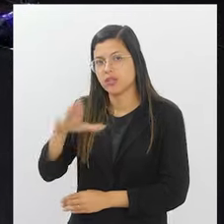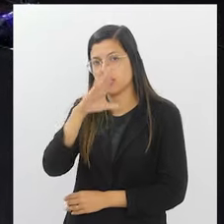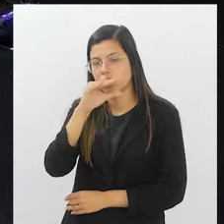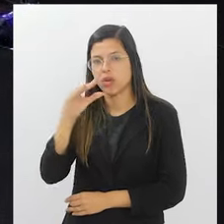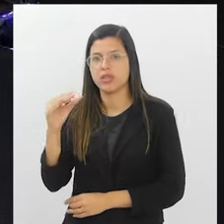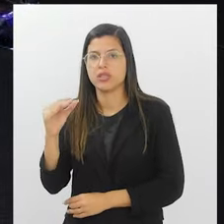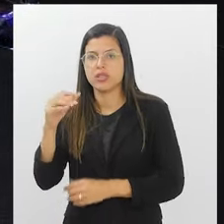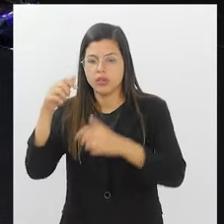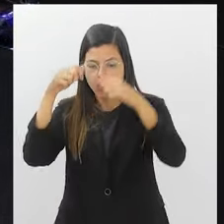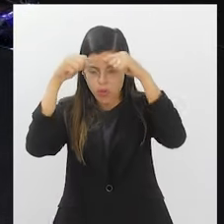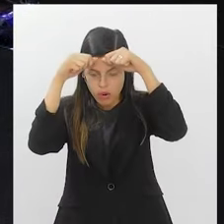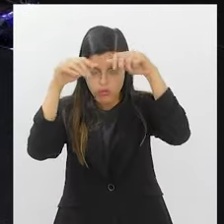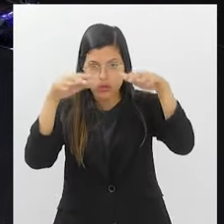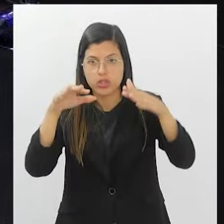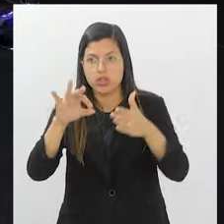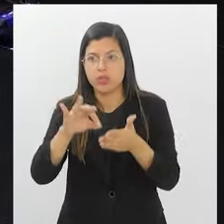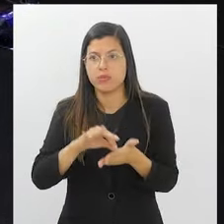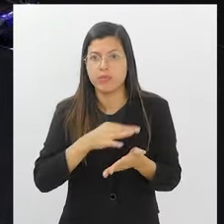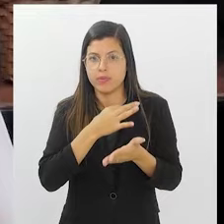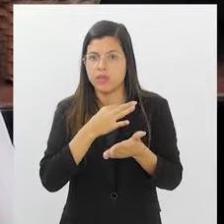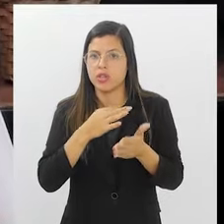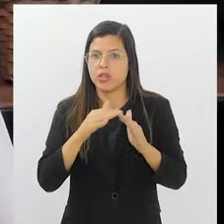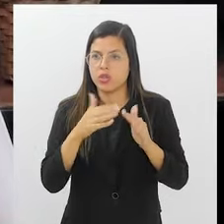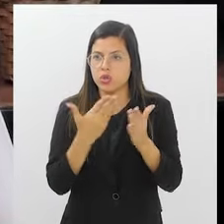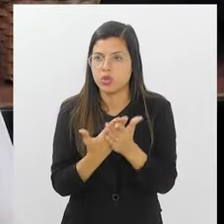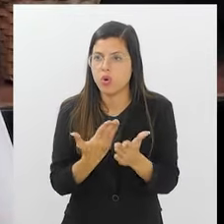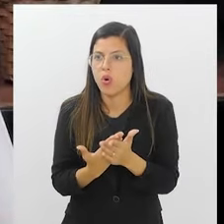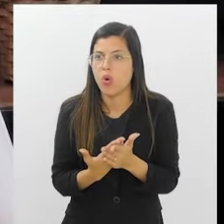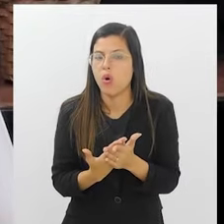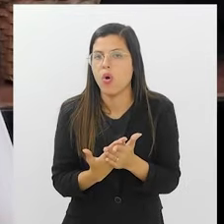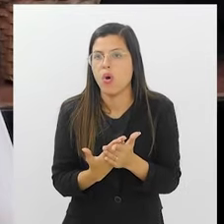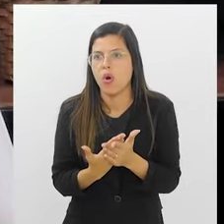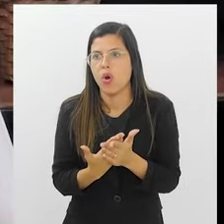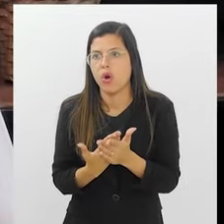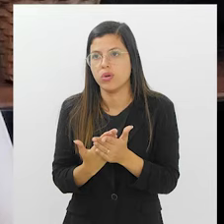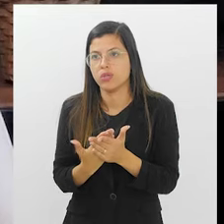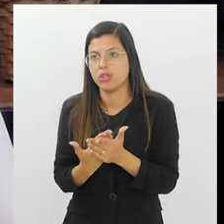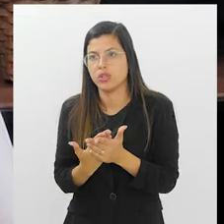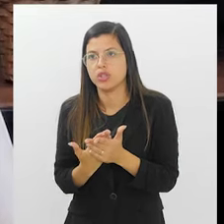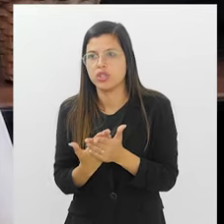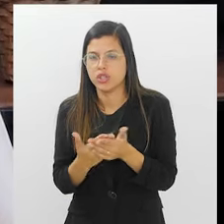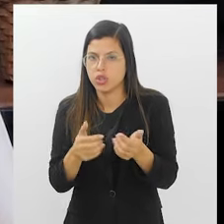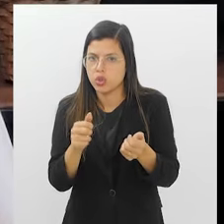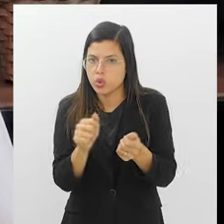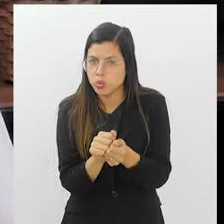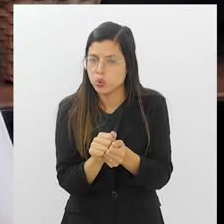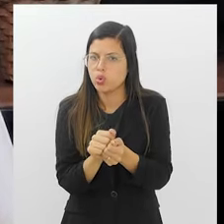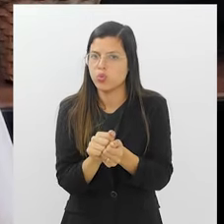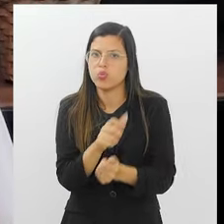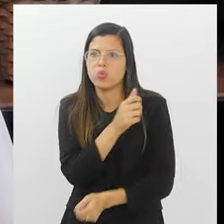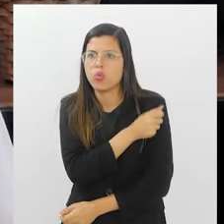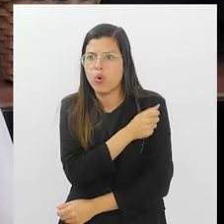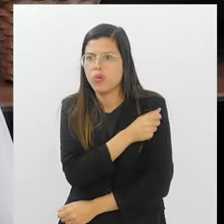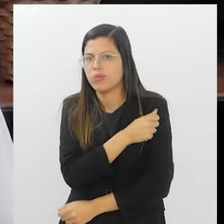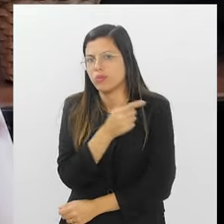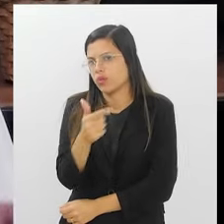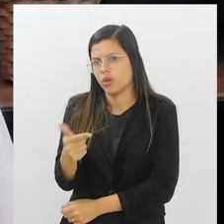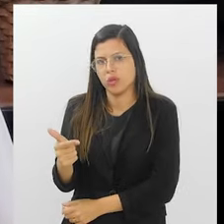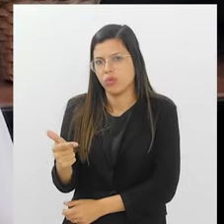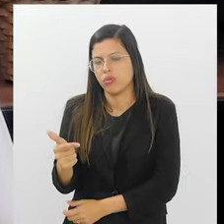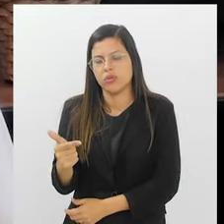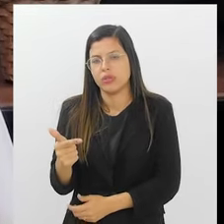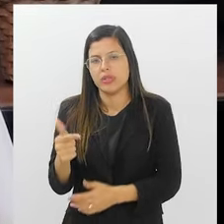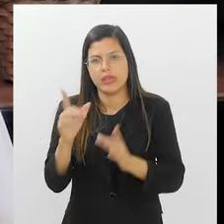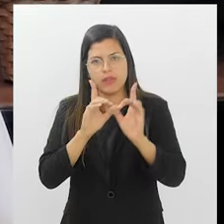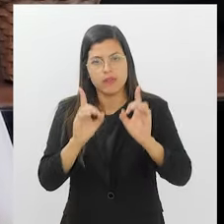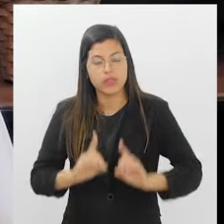autismo matriculados em sala de aulas de escolas comuns, ou seja, junto a alunos que não têm nenhum